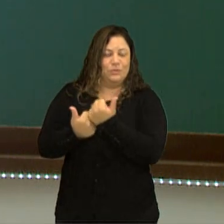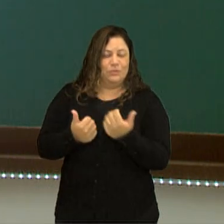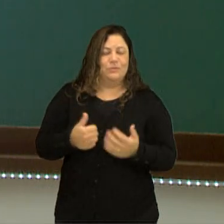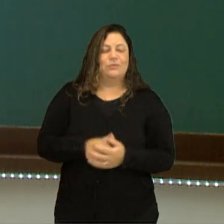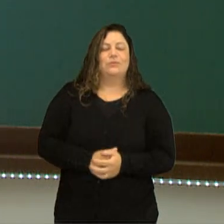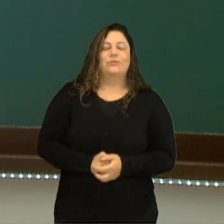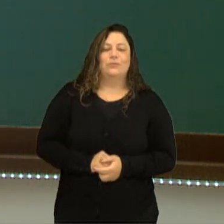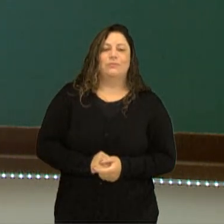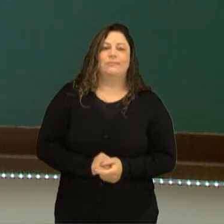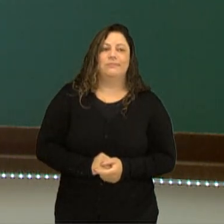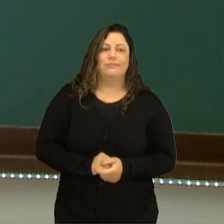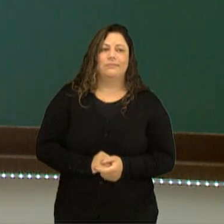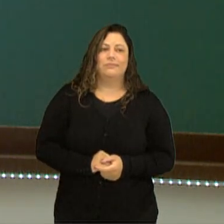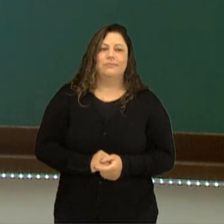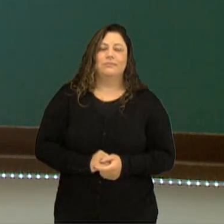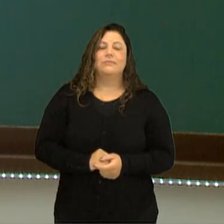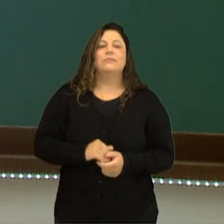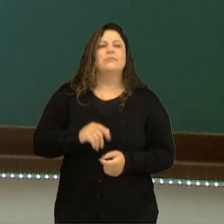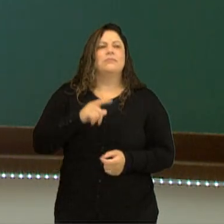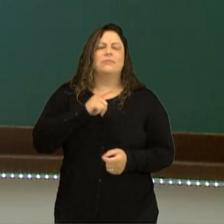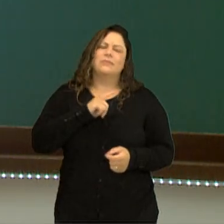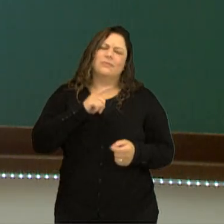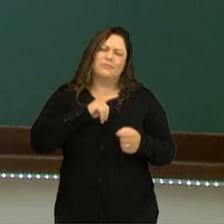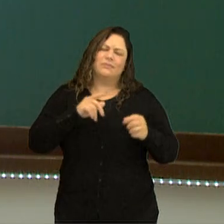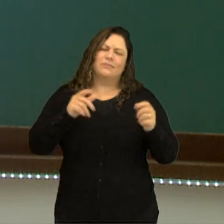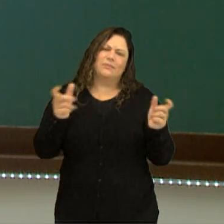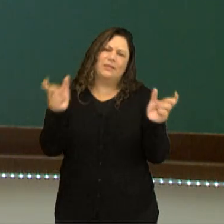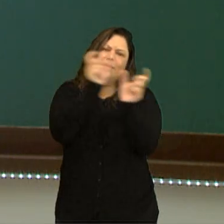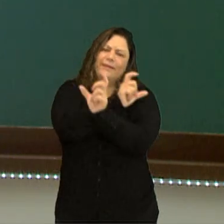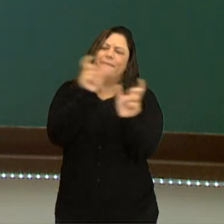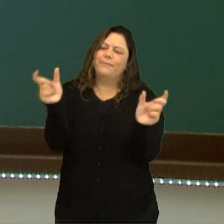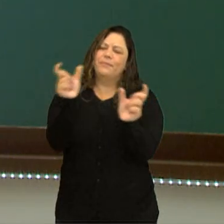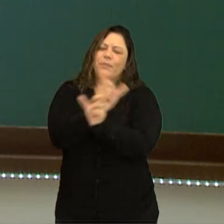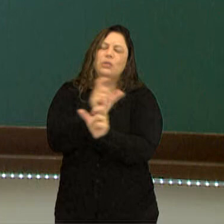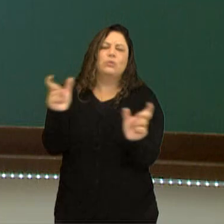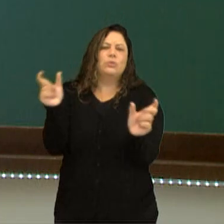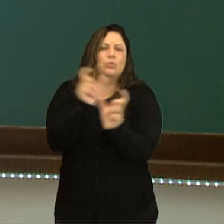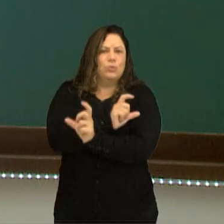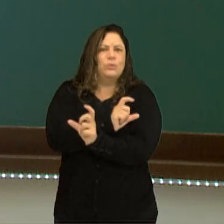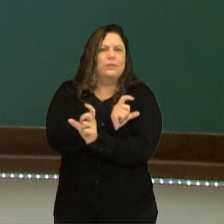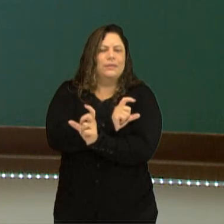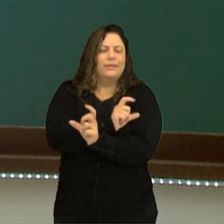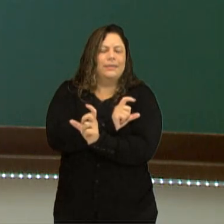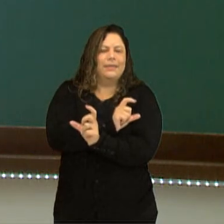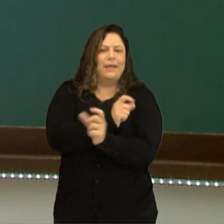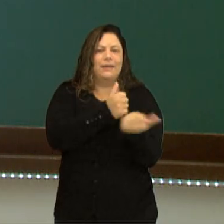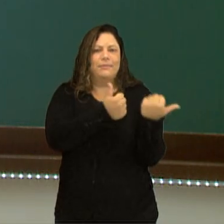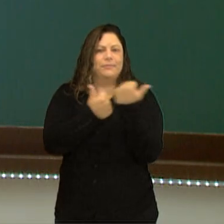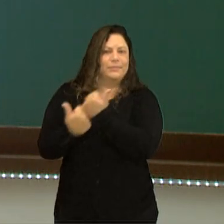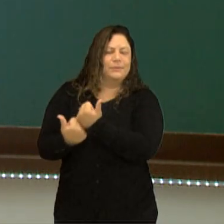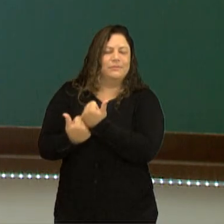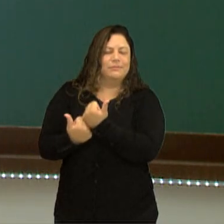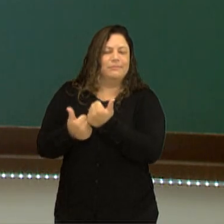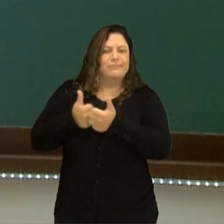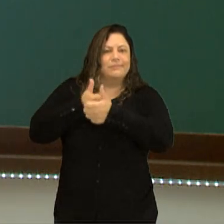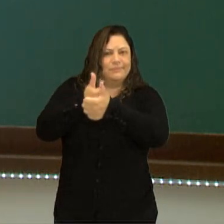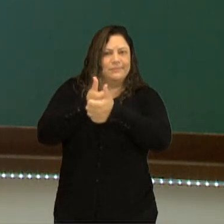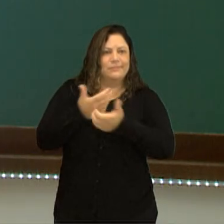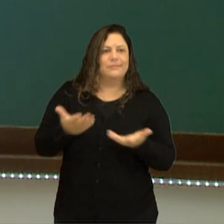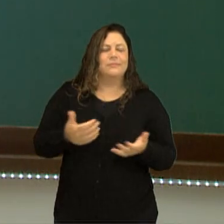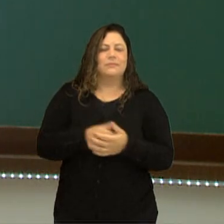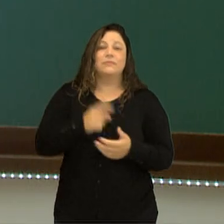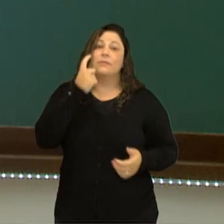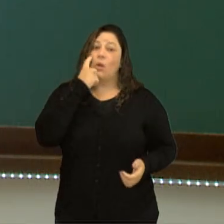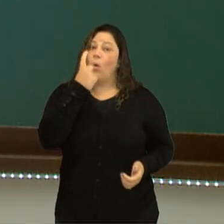todo pela parte. Nós temos obra pelo autor, diversas formas aí, mas é uma substituição por proximidade. Os